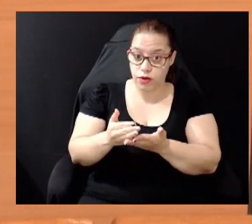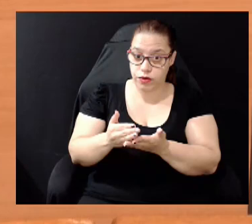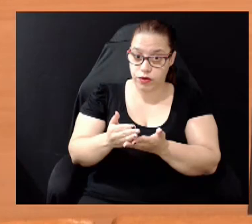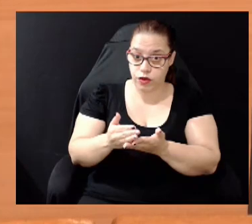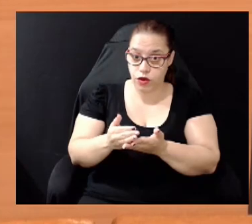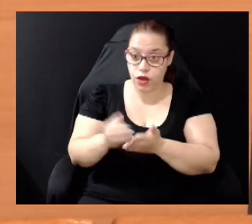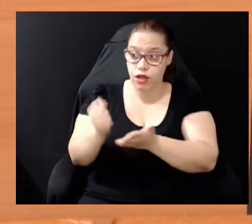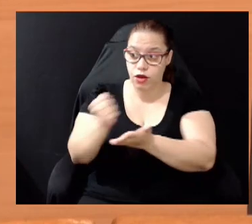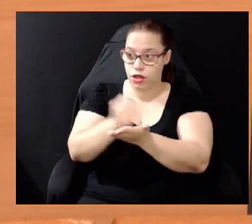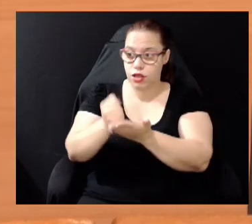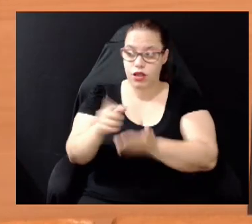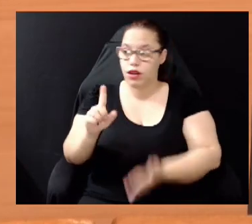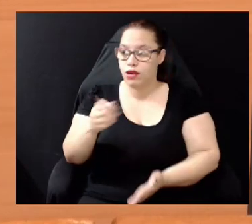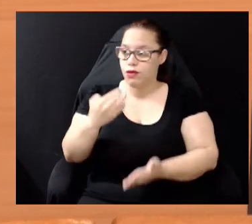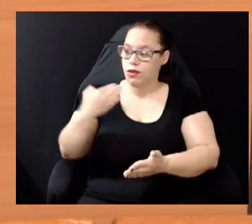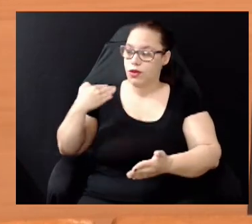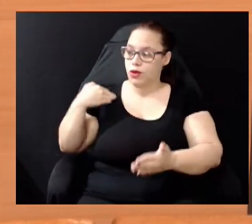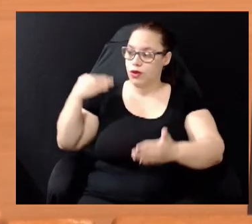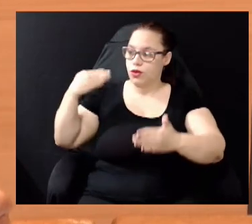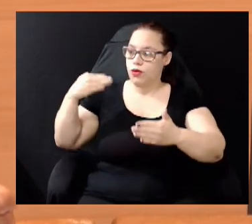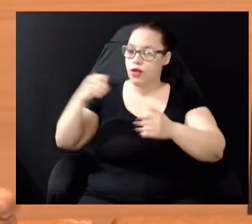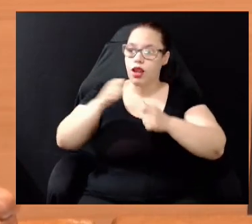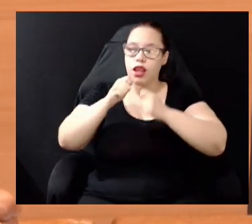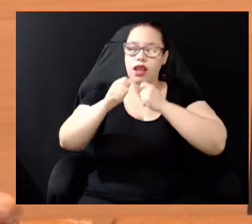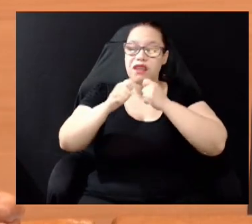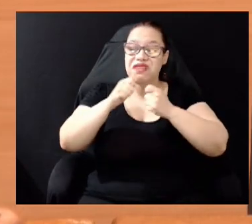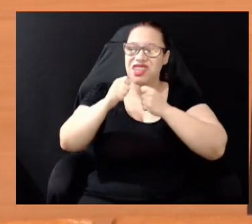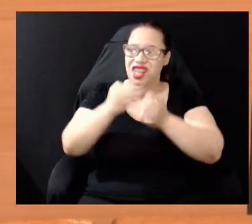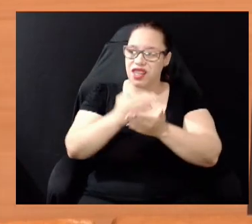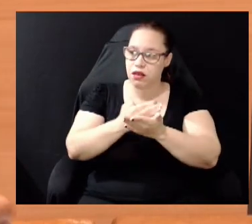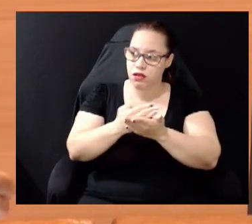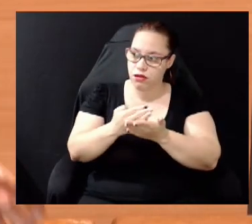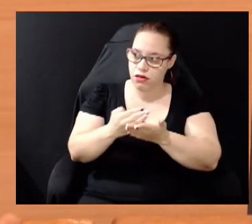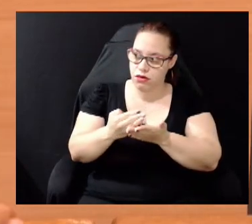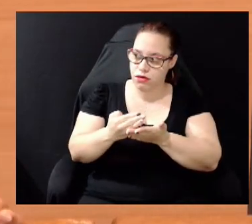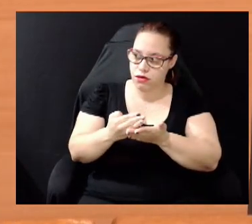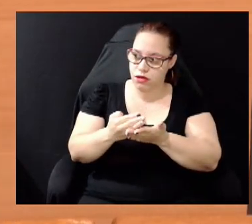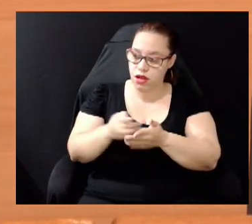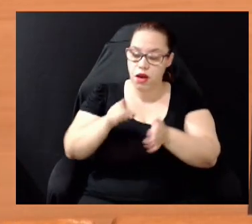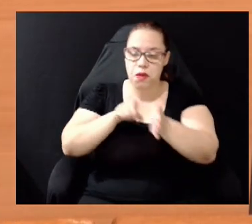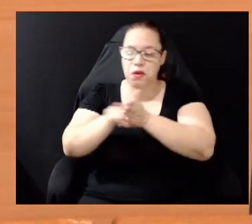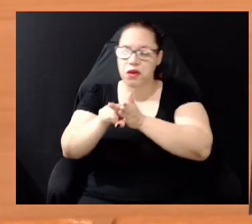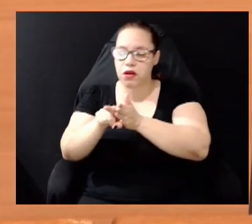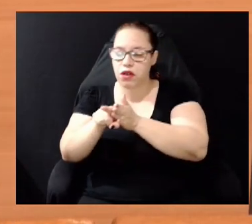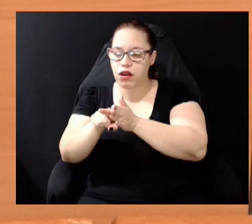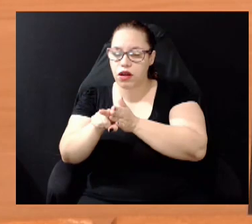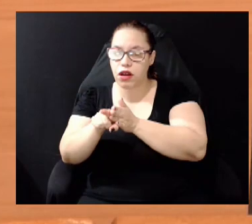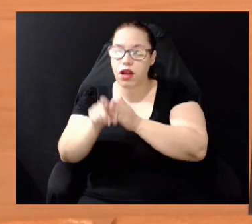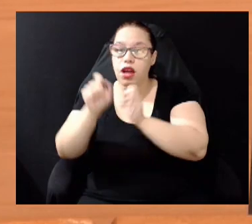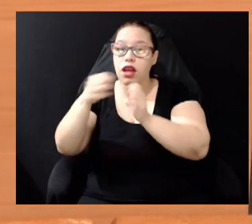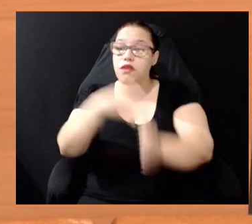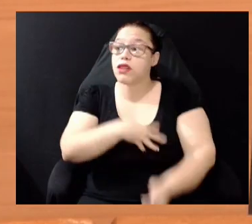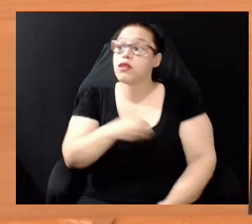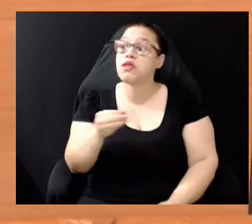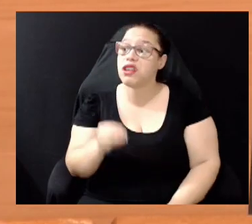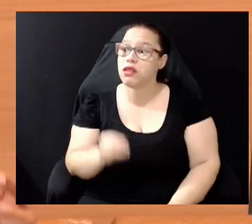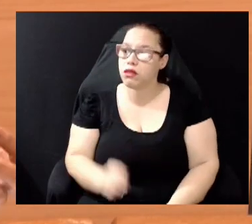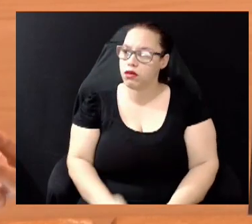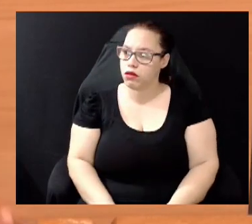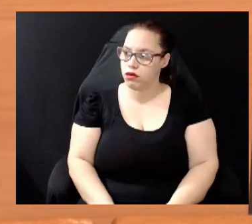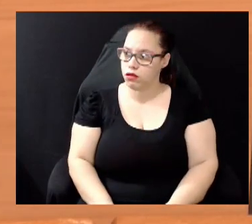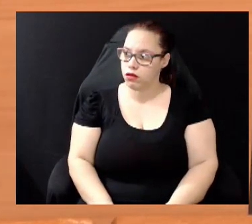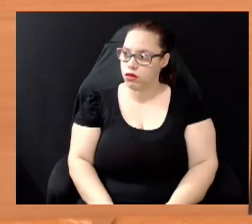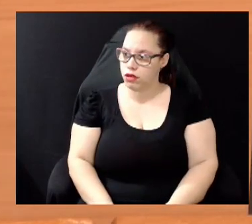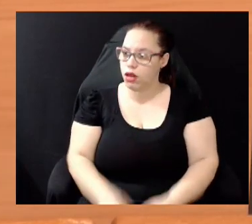ainda, né, quando está fazendo a entrevista, de perguntar, mas com quem fica o seu filho, né, quando ele fica